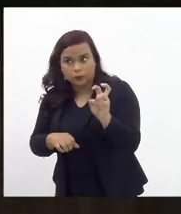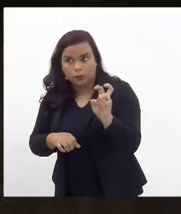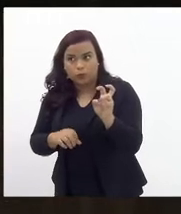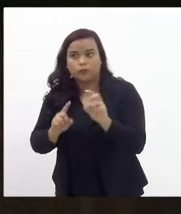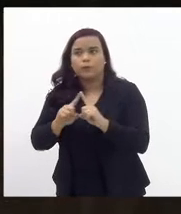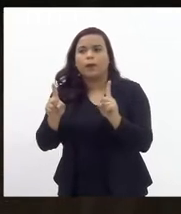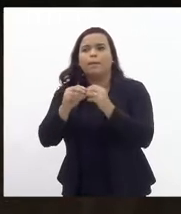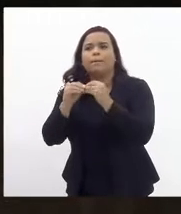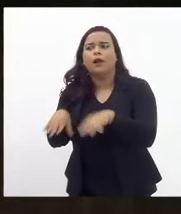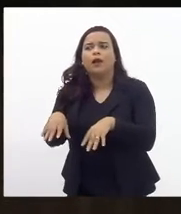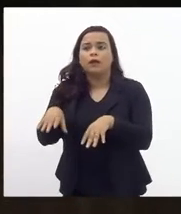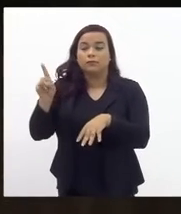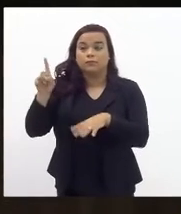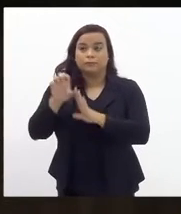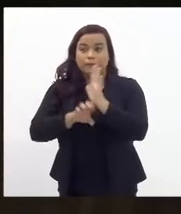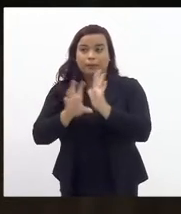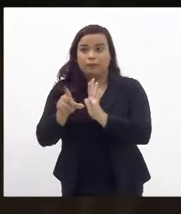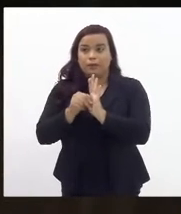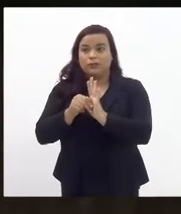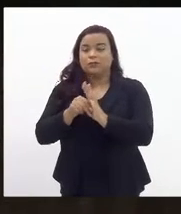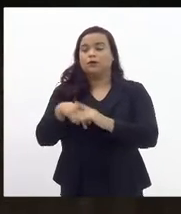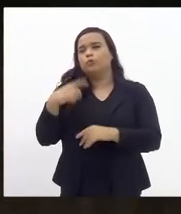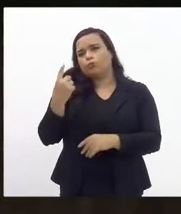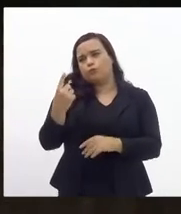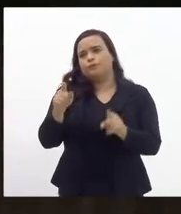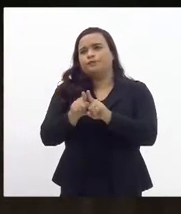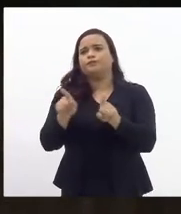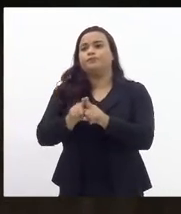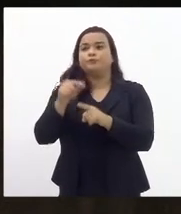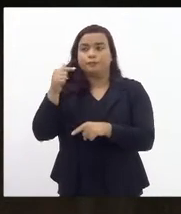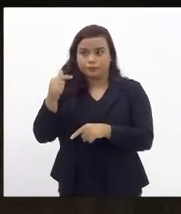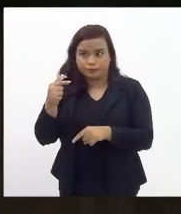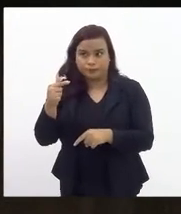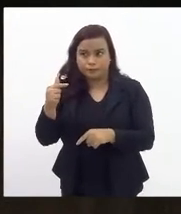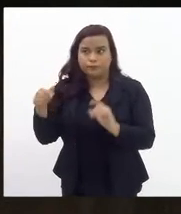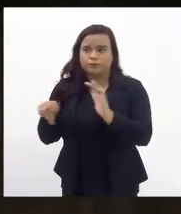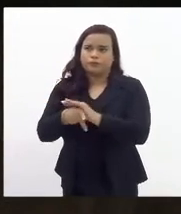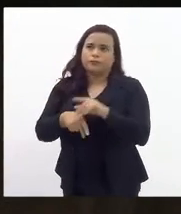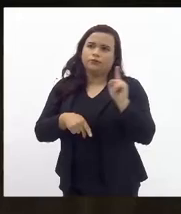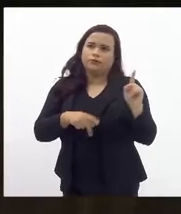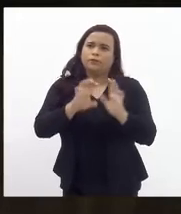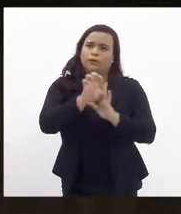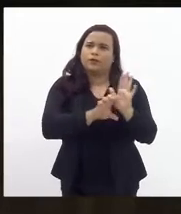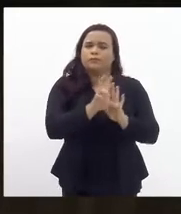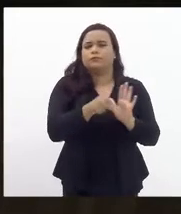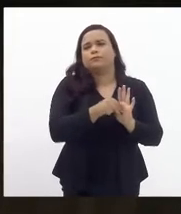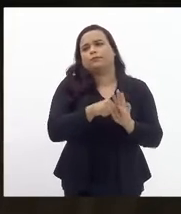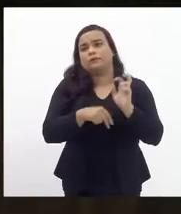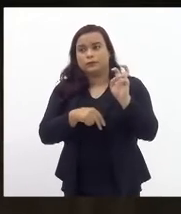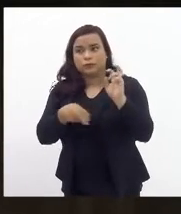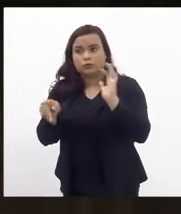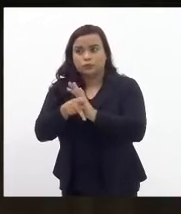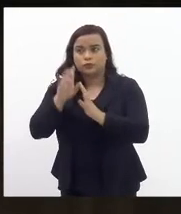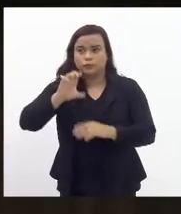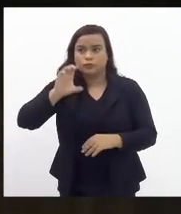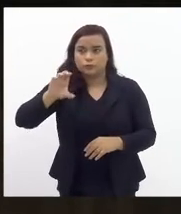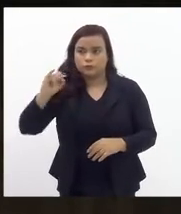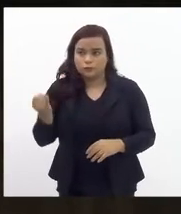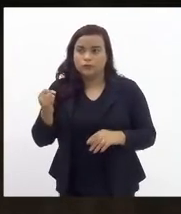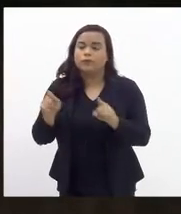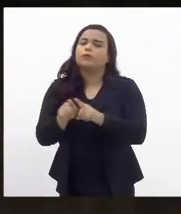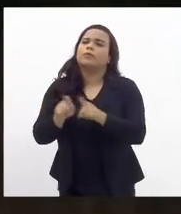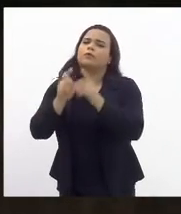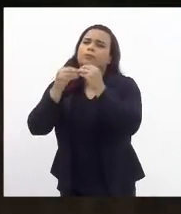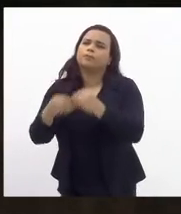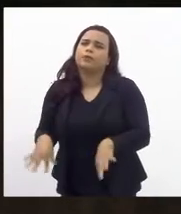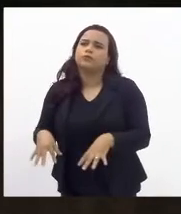prejudicada as emendas 1 e 7 pela emenda 5 da CCJ, prejudicada